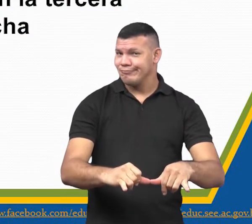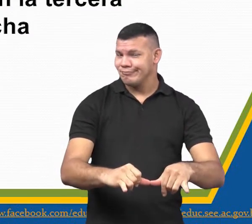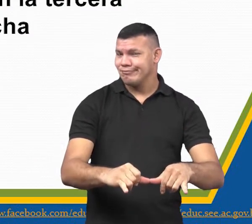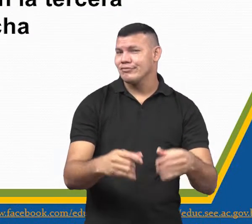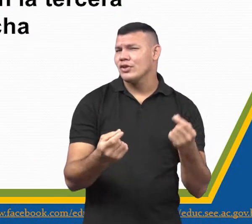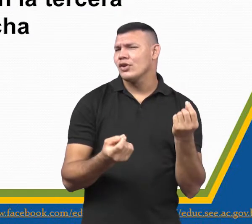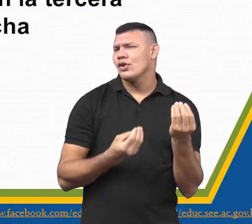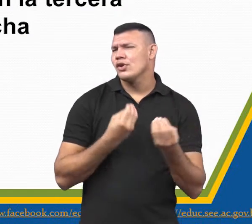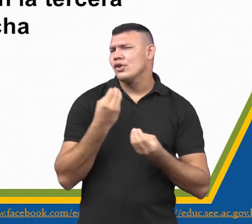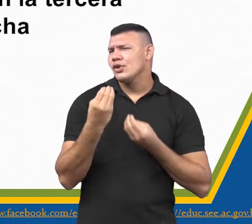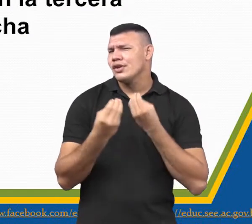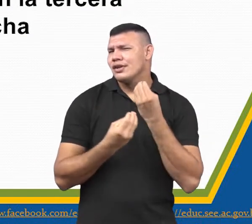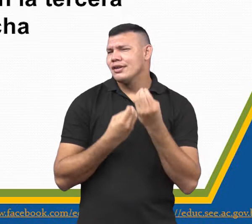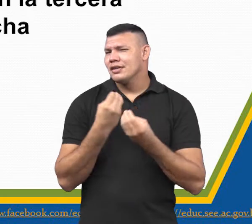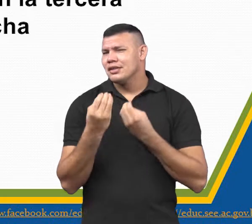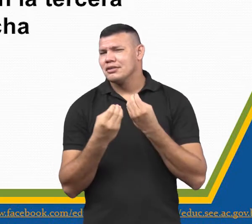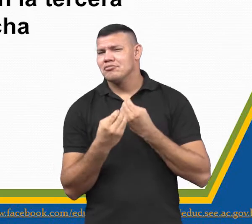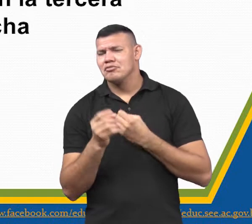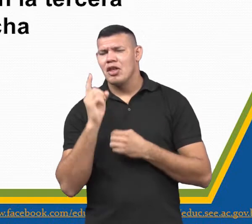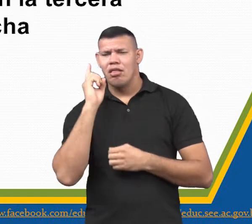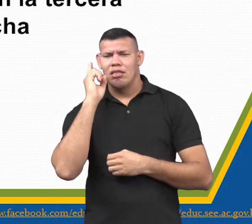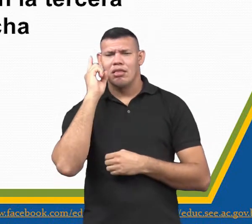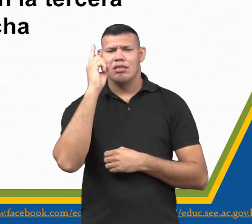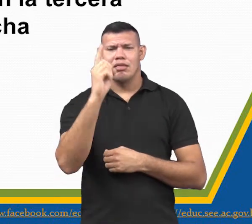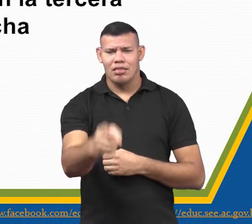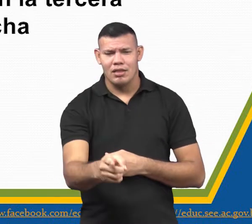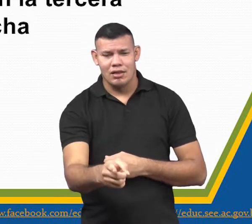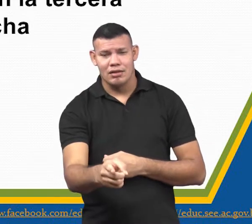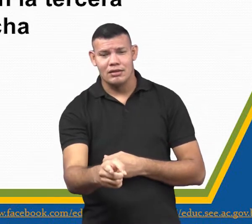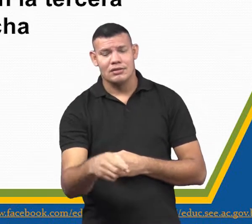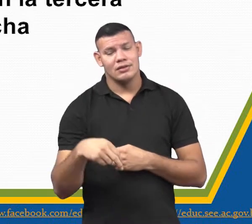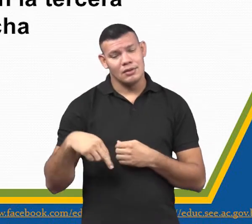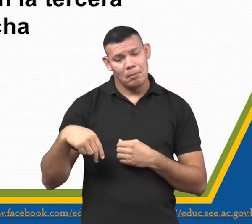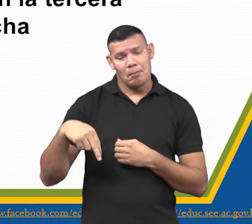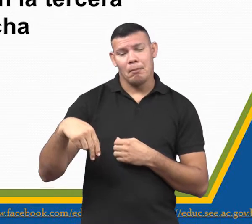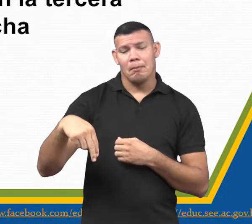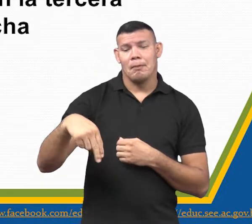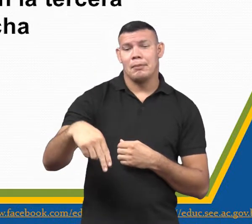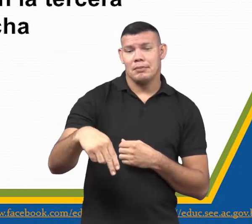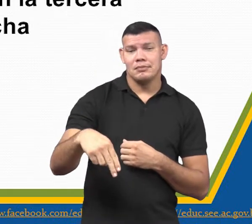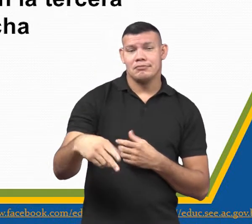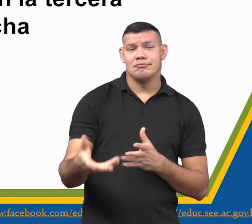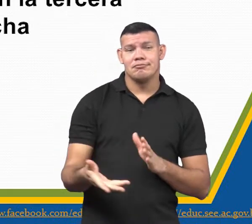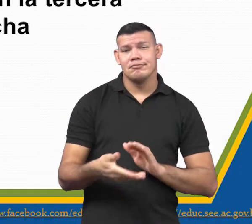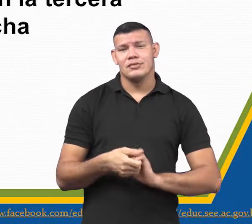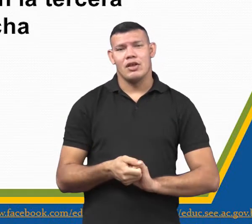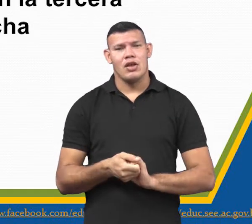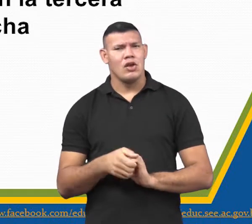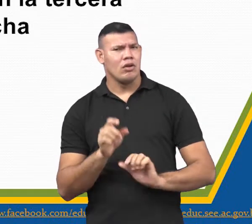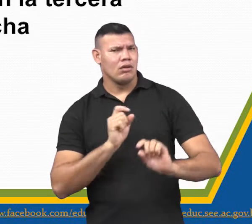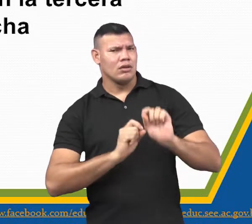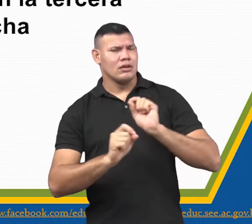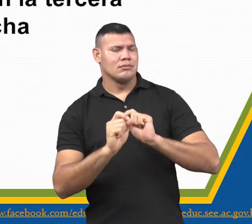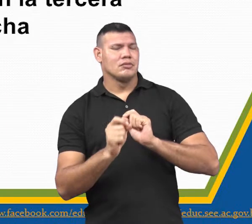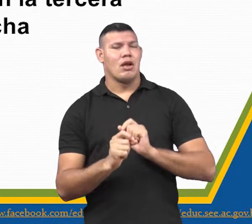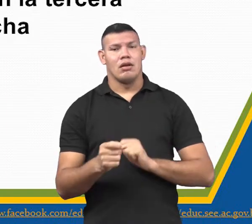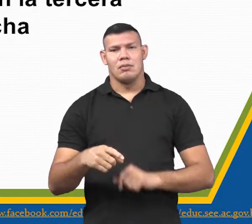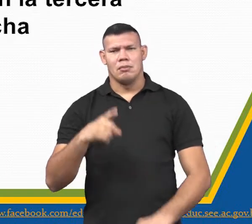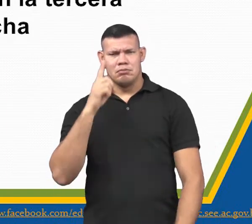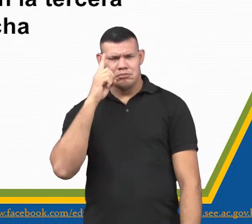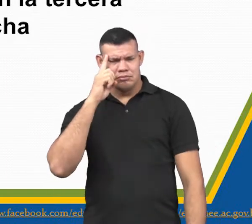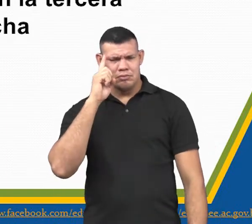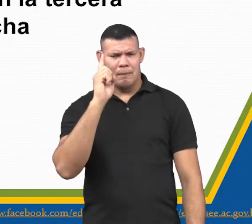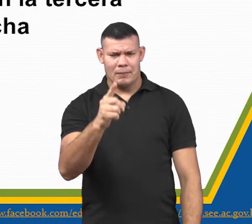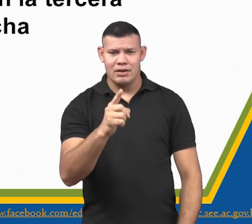utilizávamos siga, ande ou camine. Siga por la calle Niño Feliz,